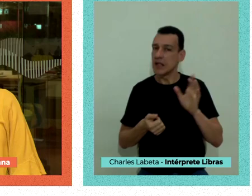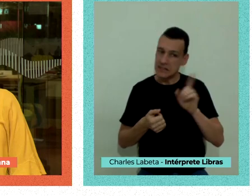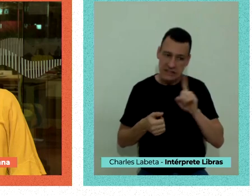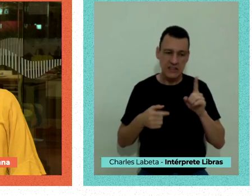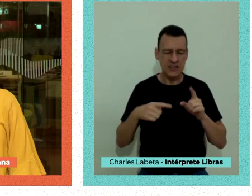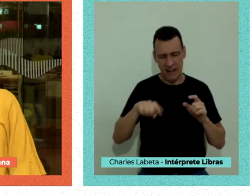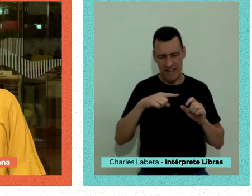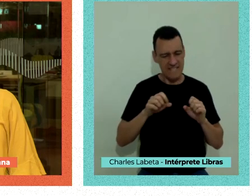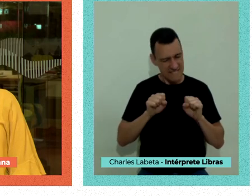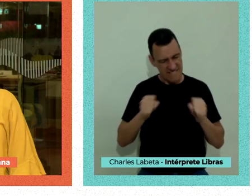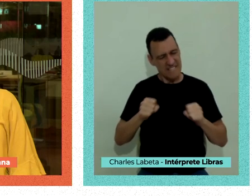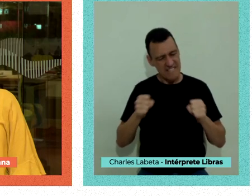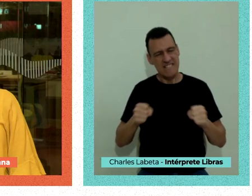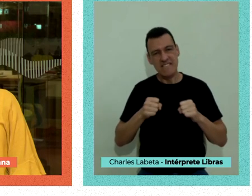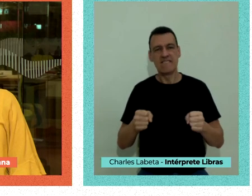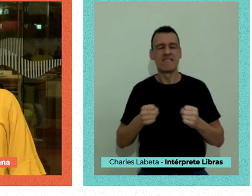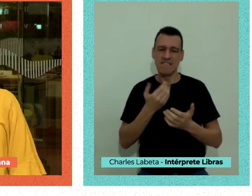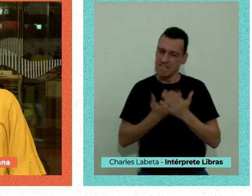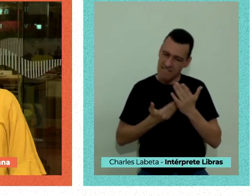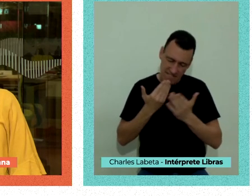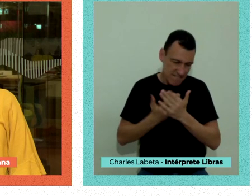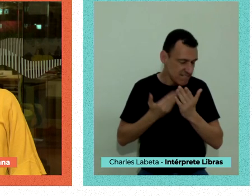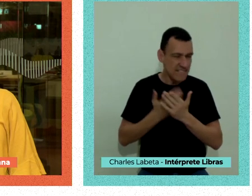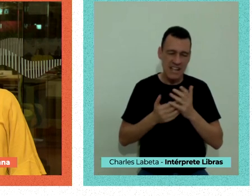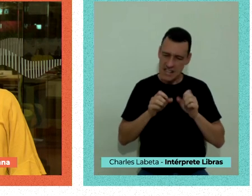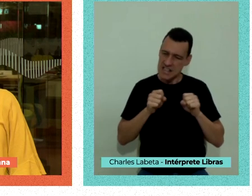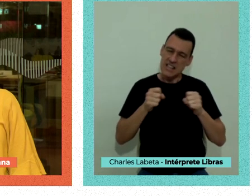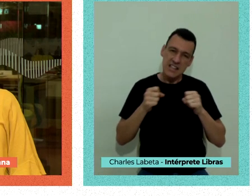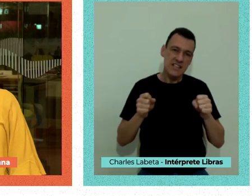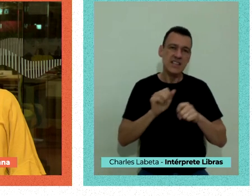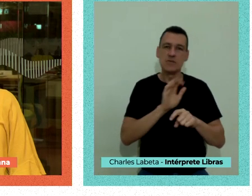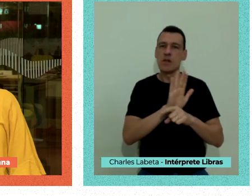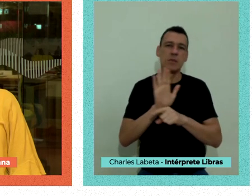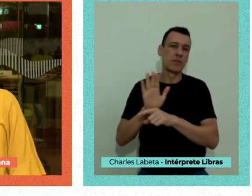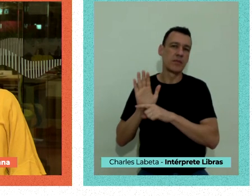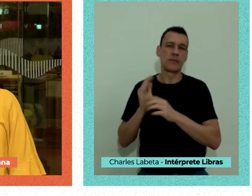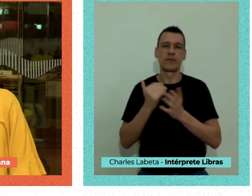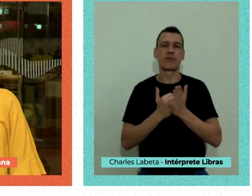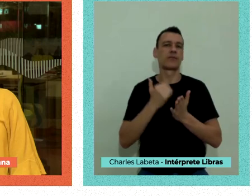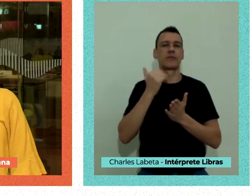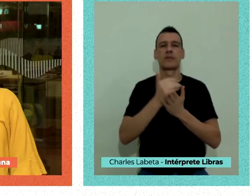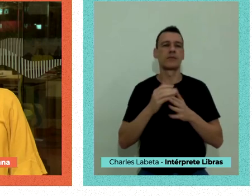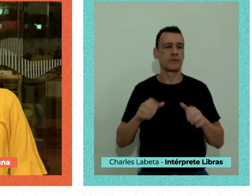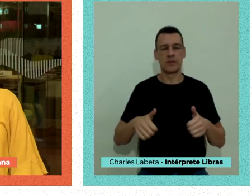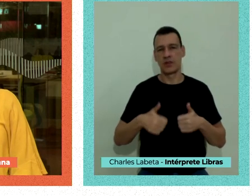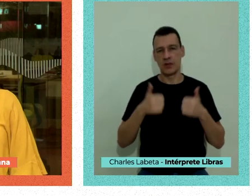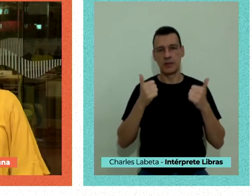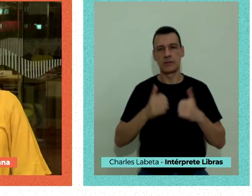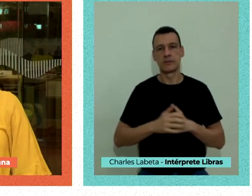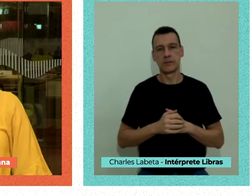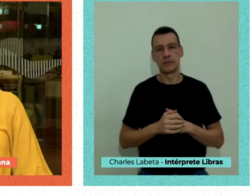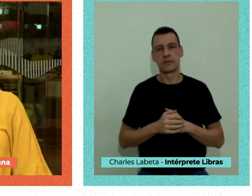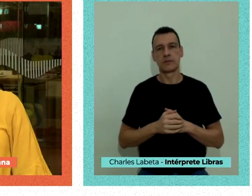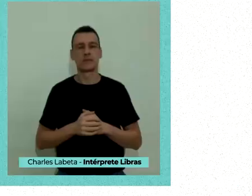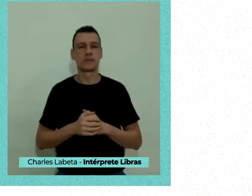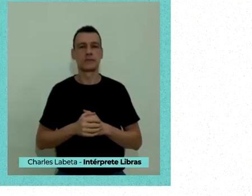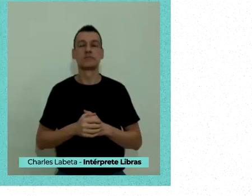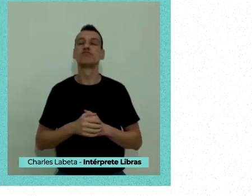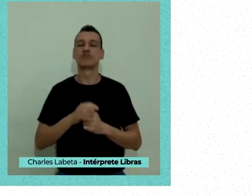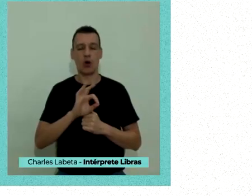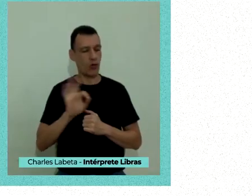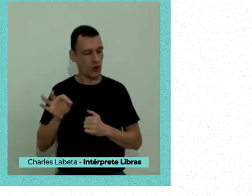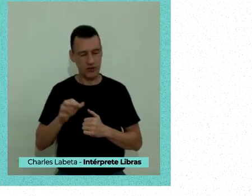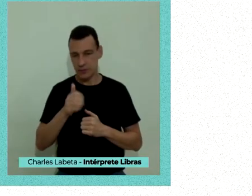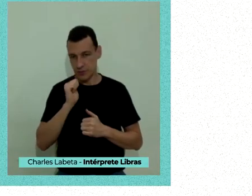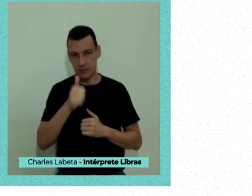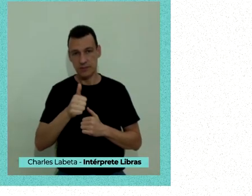trabalhar muito mais para sustentar o que tem, e para dar passos adiante. É isso aí. E